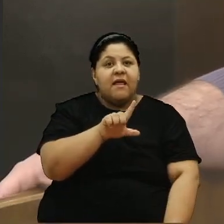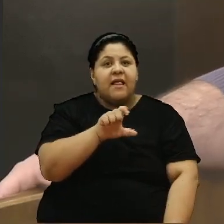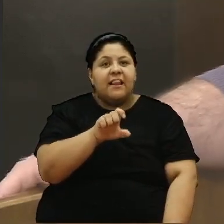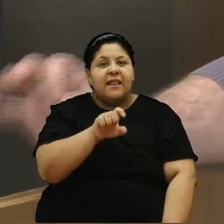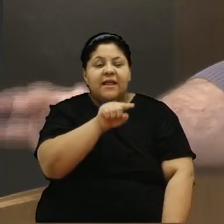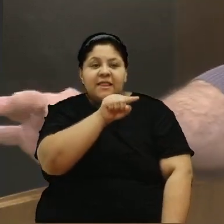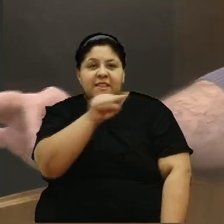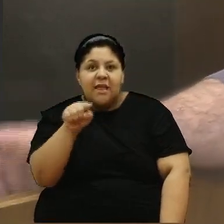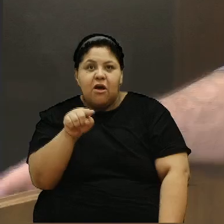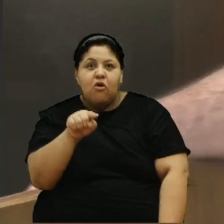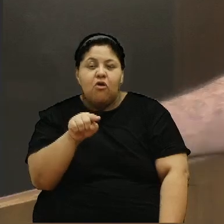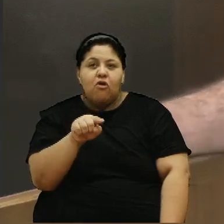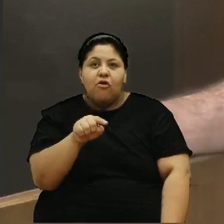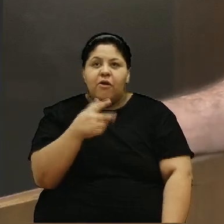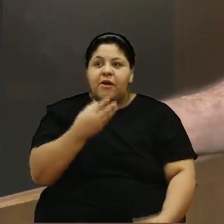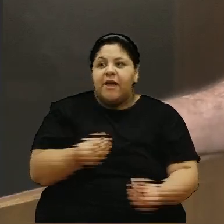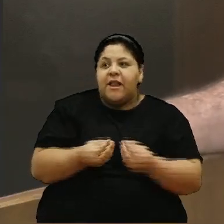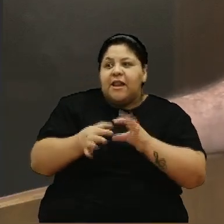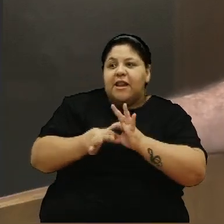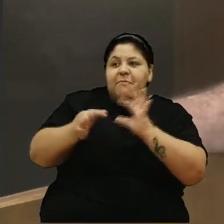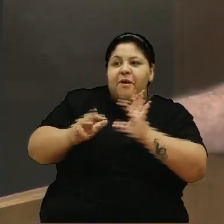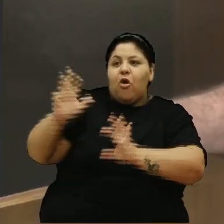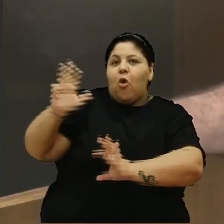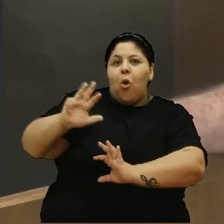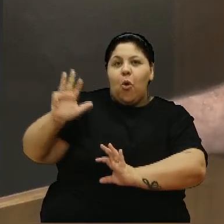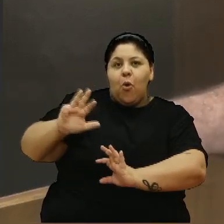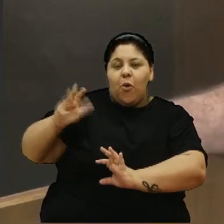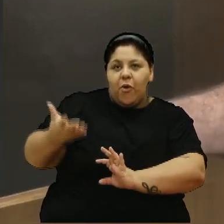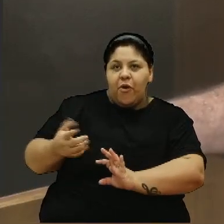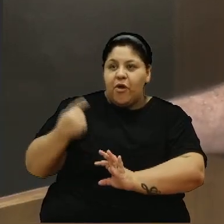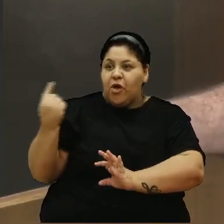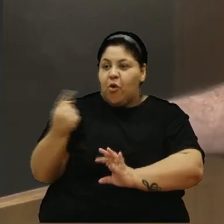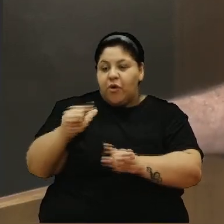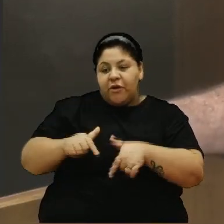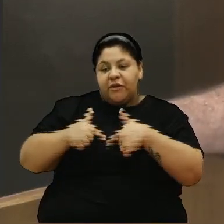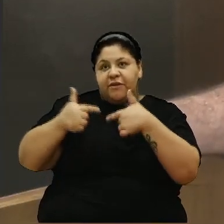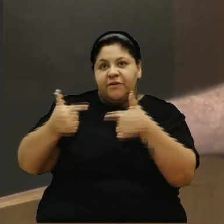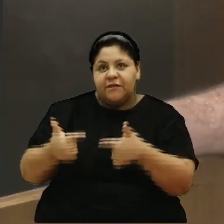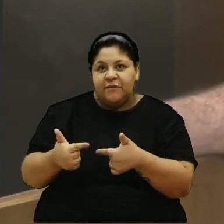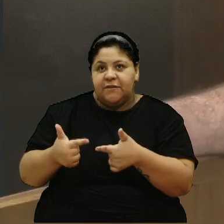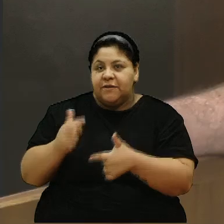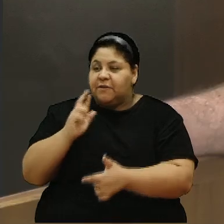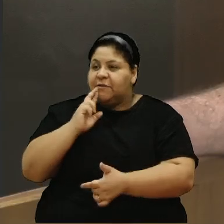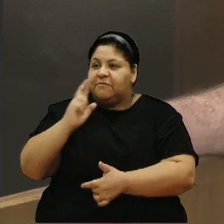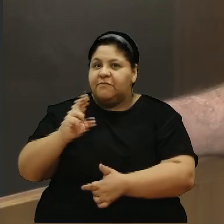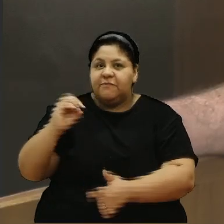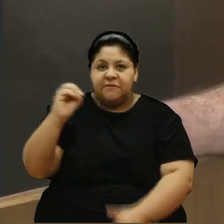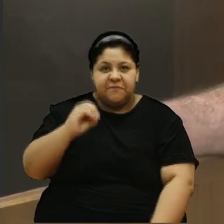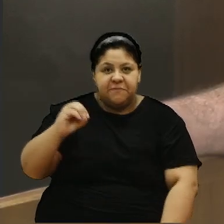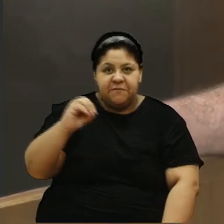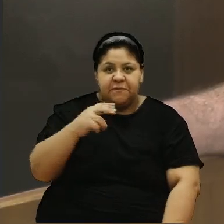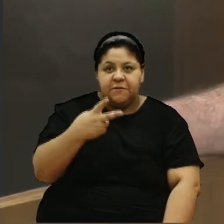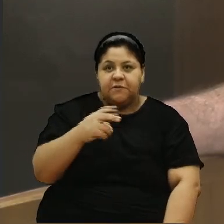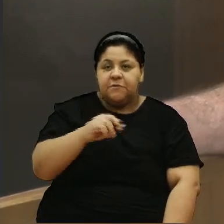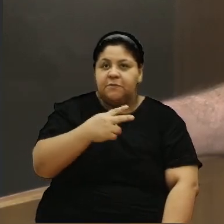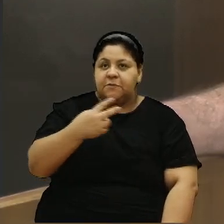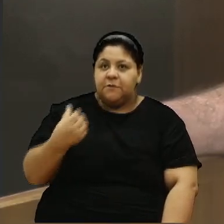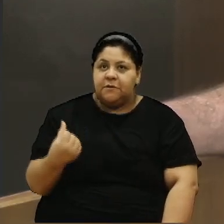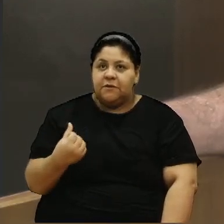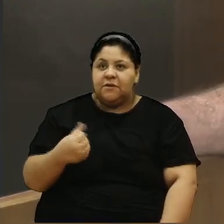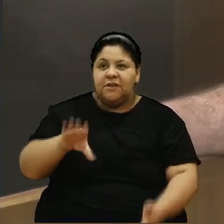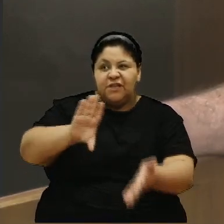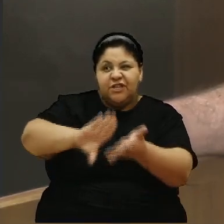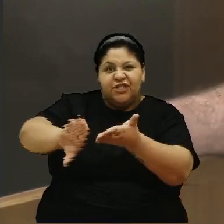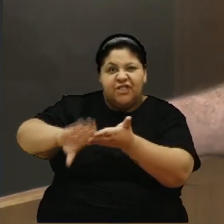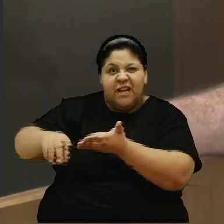Lula. E a única medida possível é responder nas urnas em outubro de 2026. Tirar dinheiro